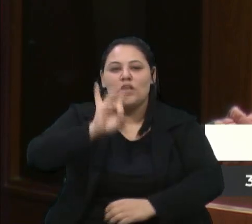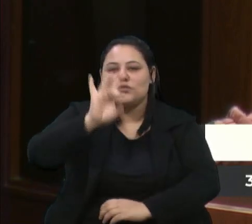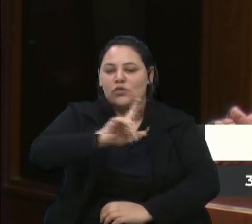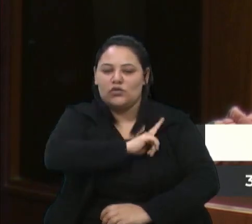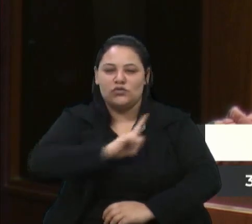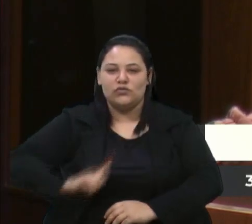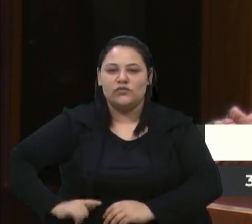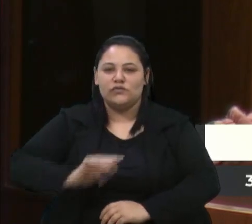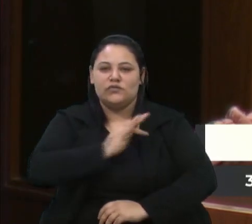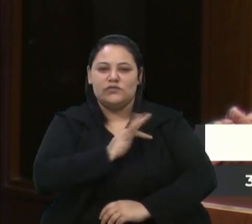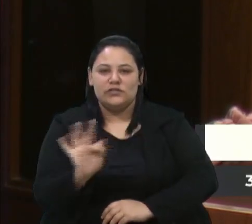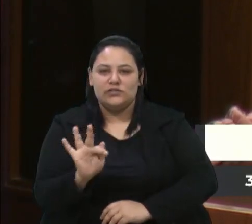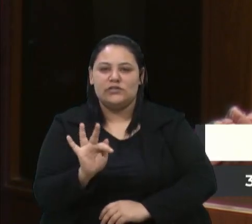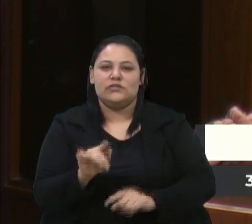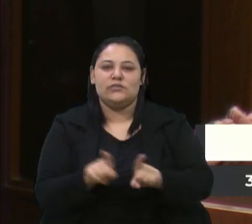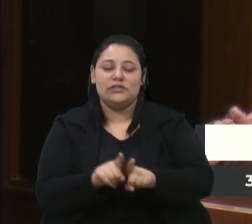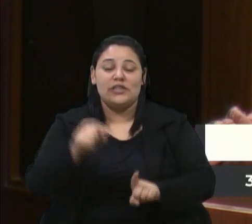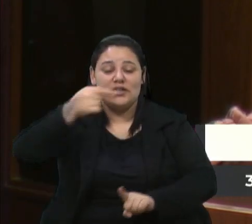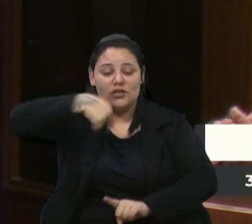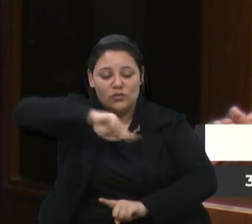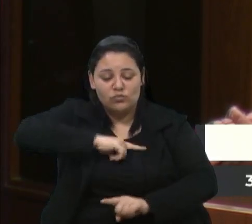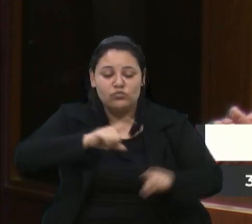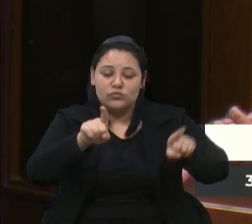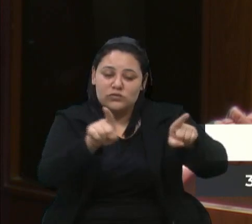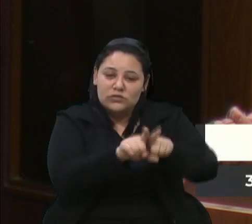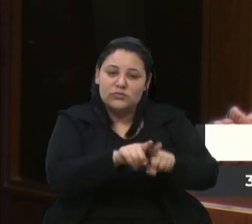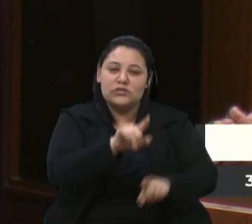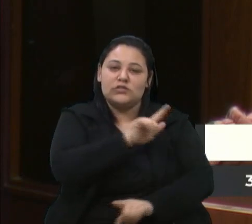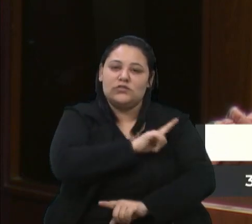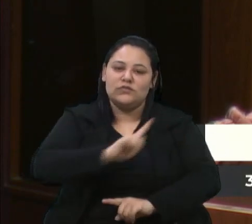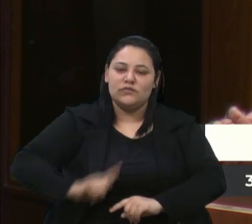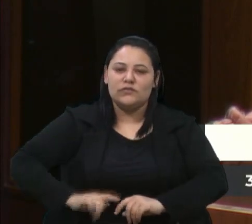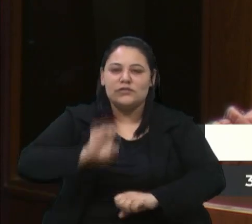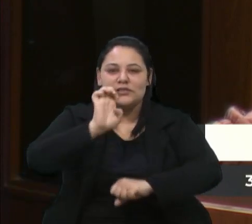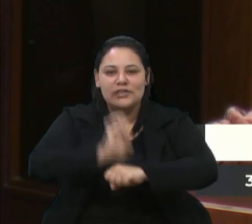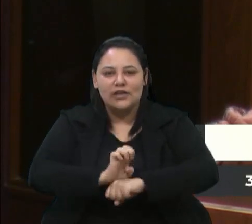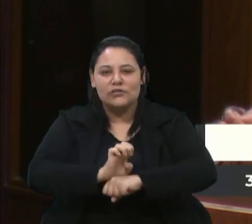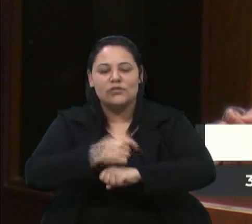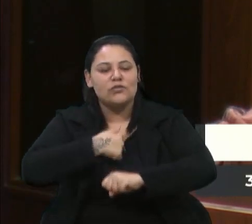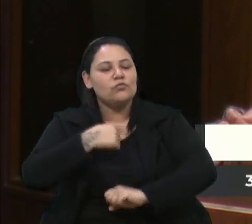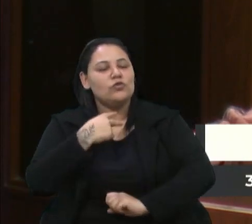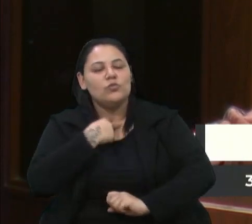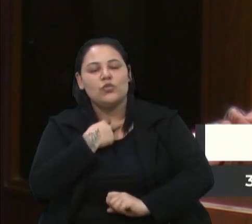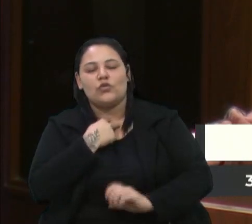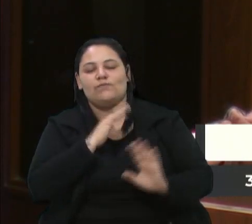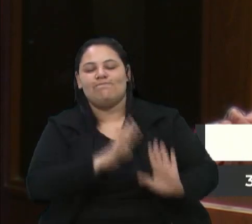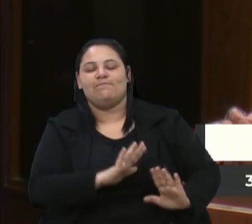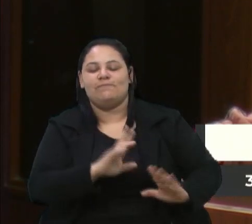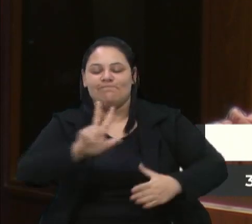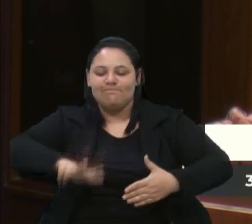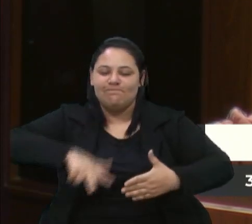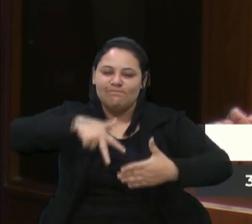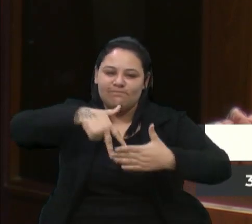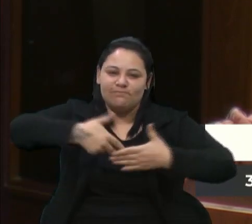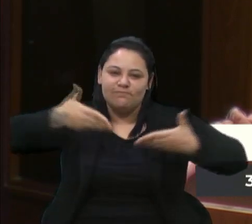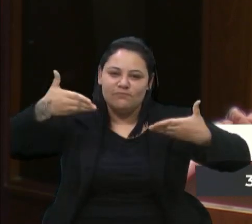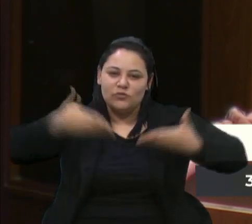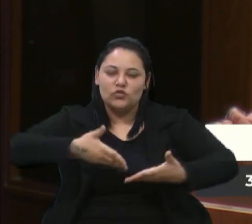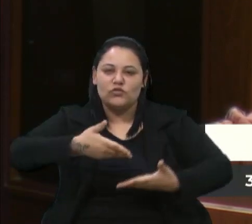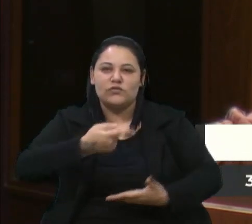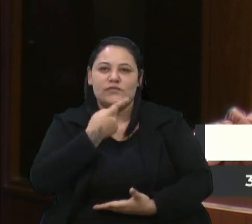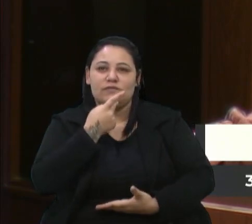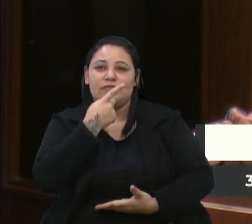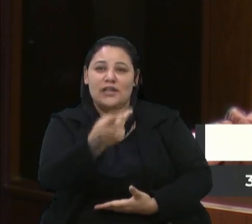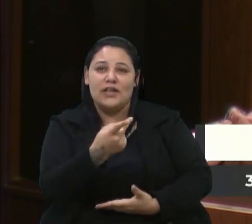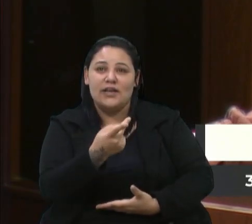governo federal, é também do governo do estado. Então, eu não poderia deixar de subir nessa tribuna hoje para